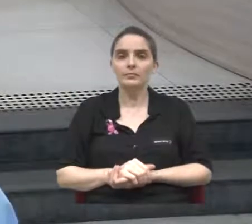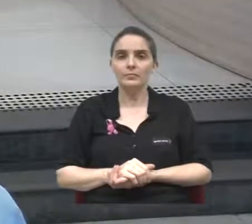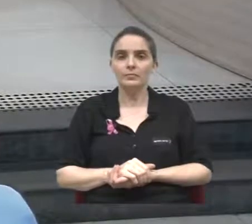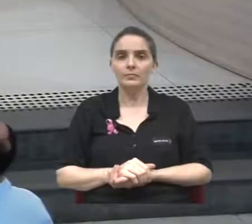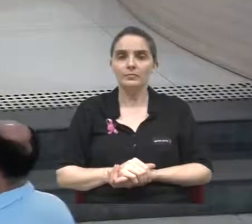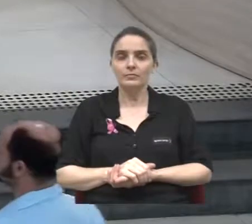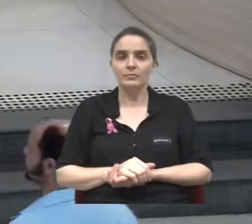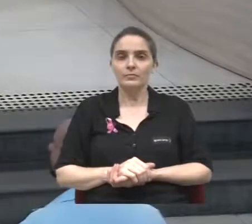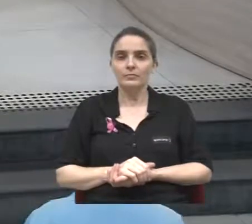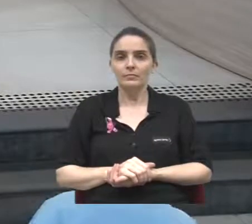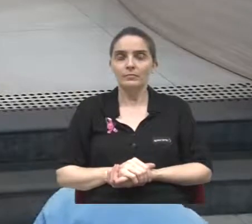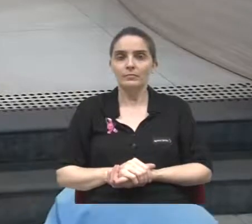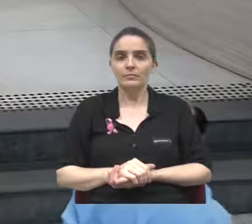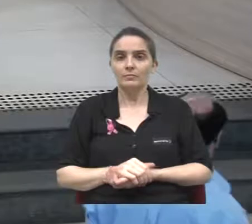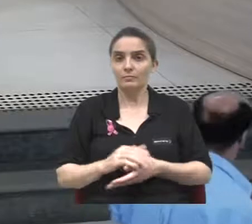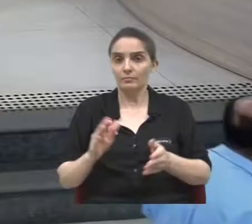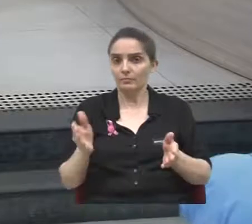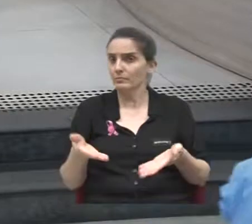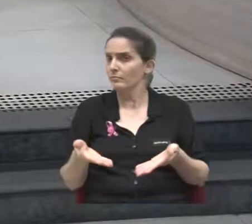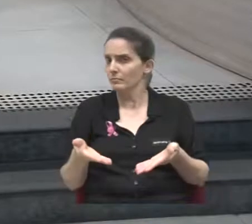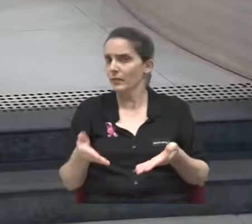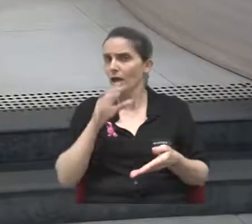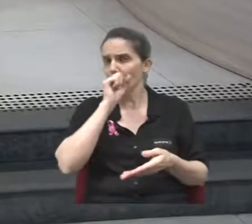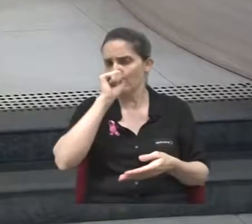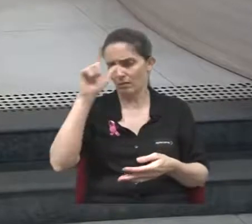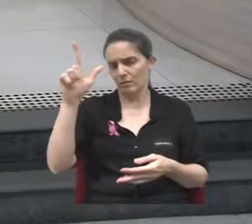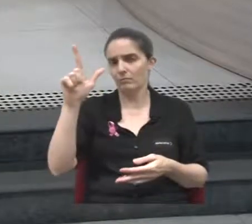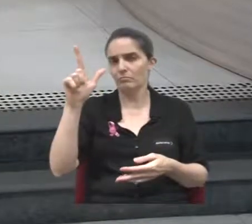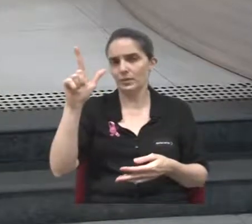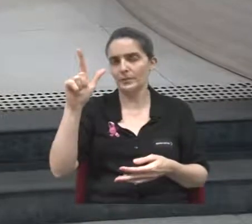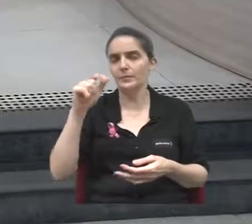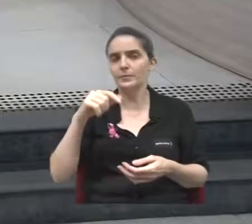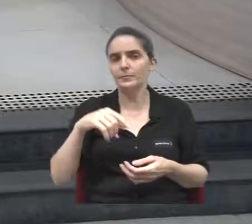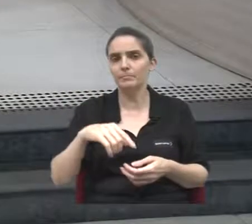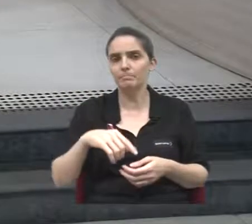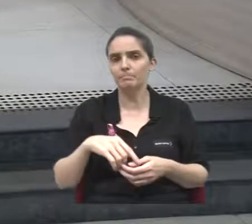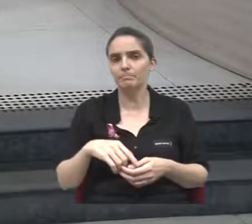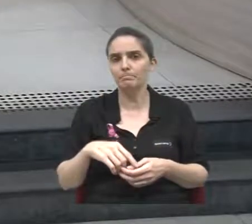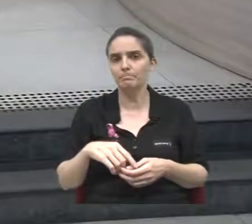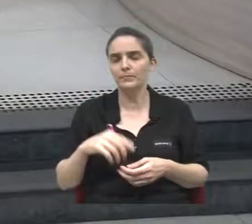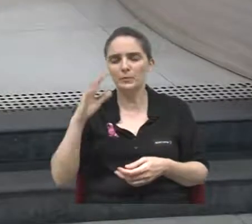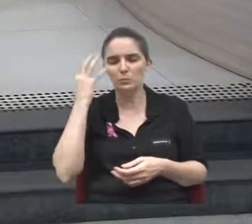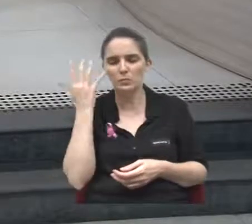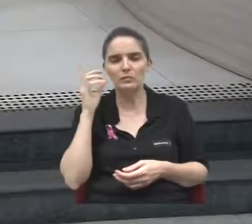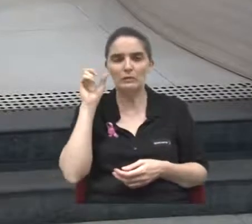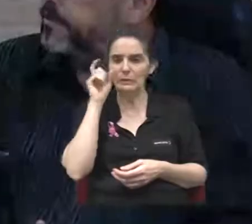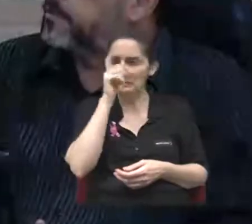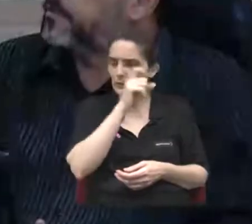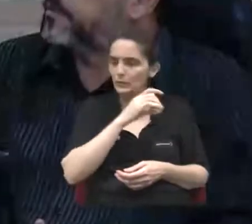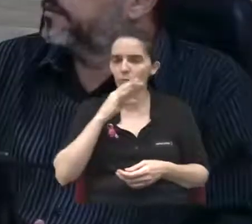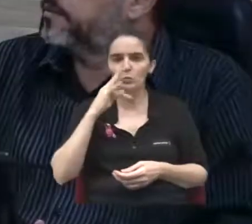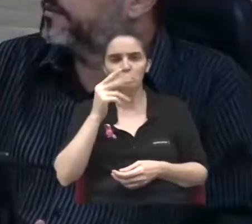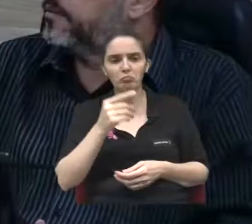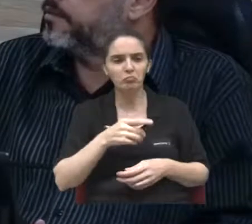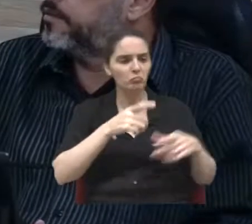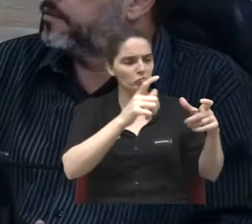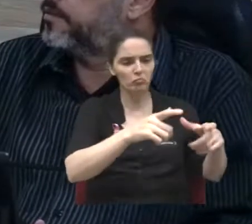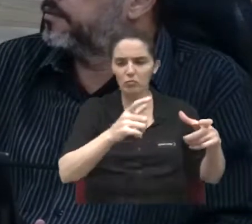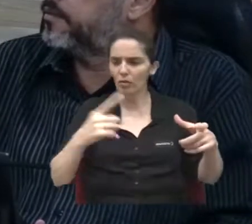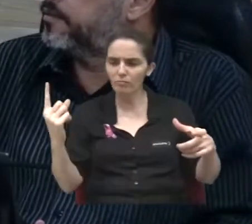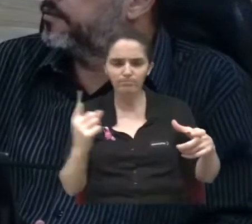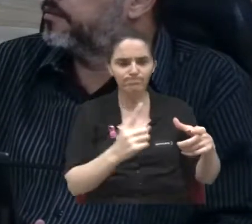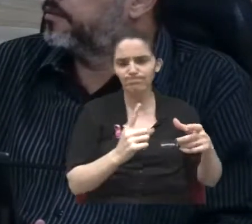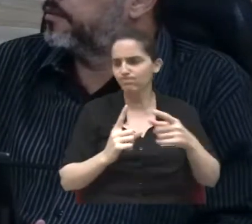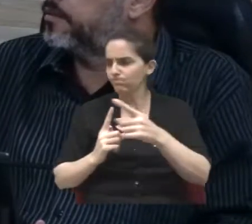nós vivemos na Limeira um momento difícil, porque onde nós passamos, nós nos deparamos em praça,